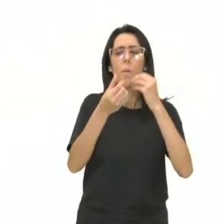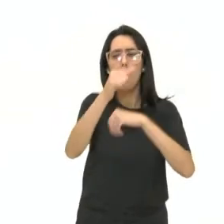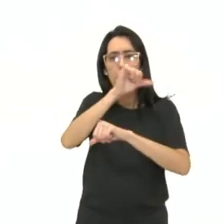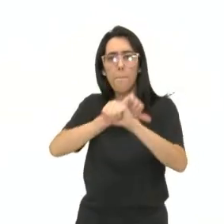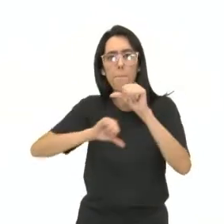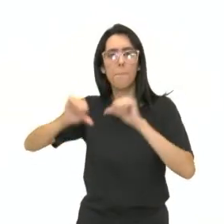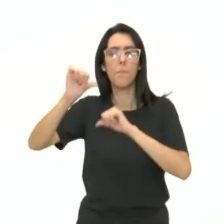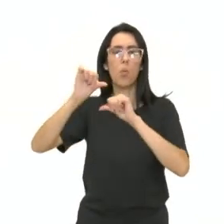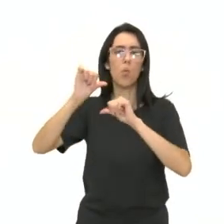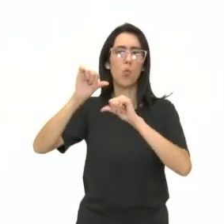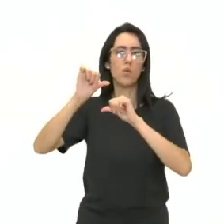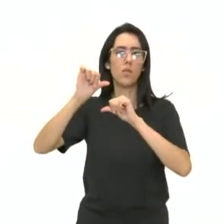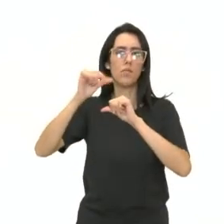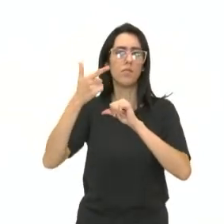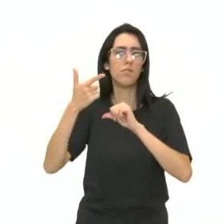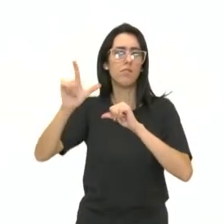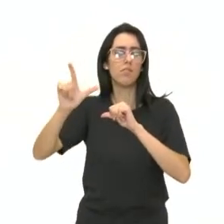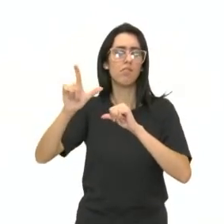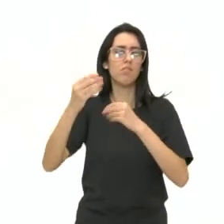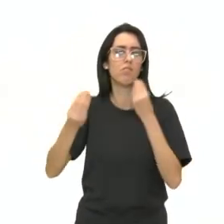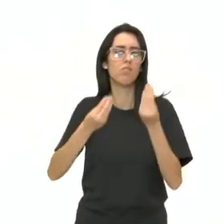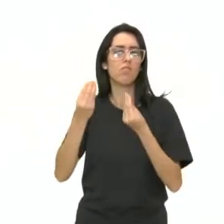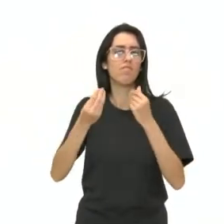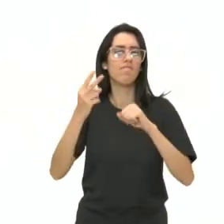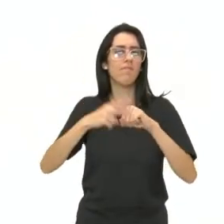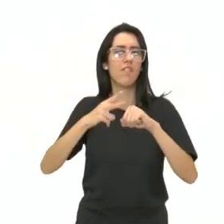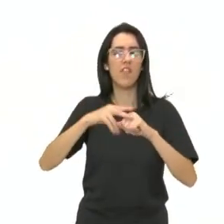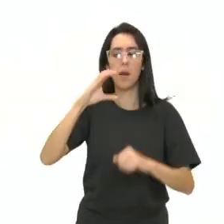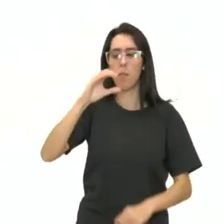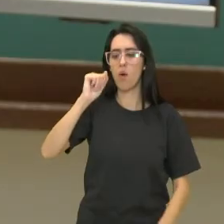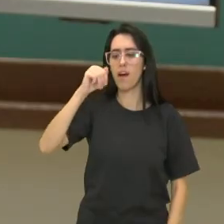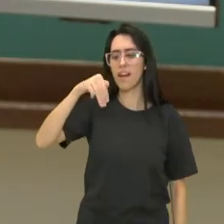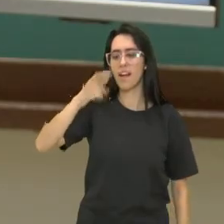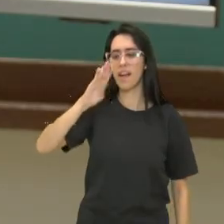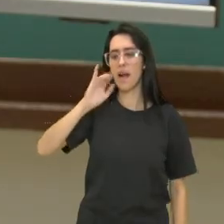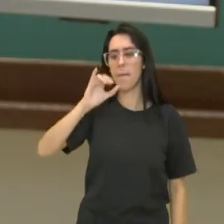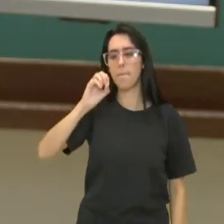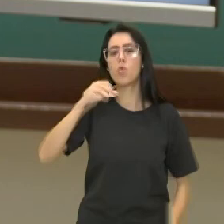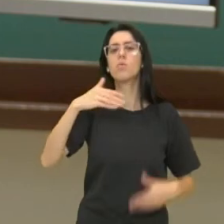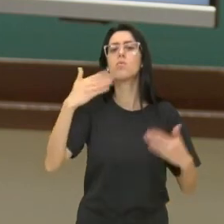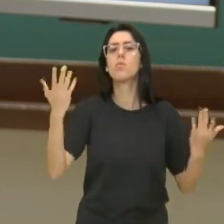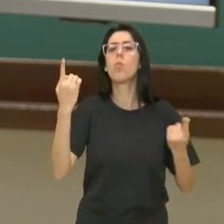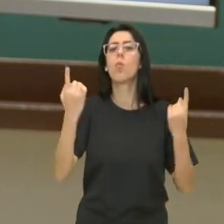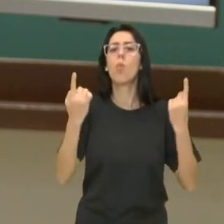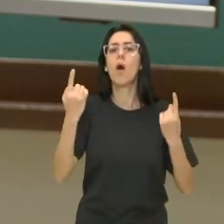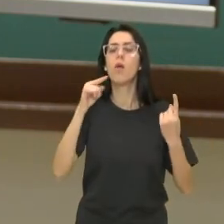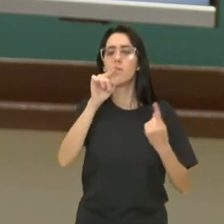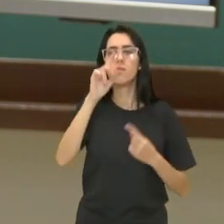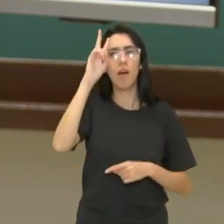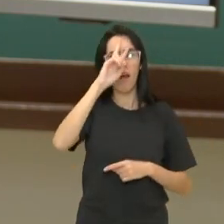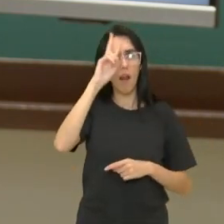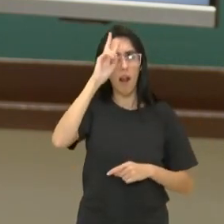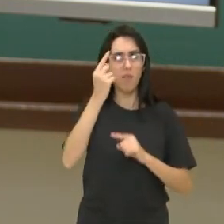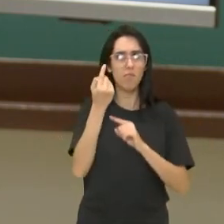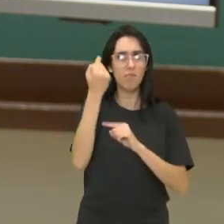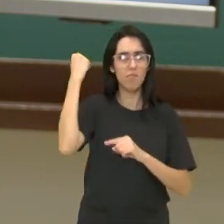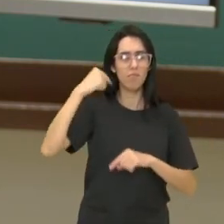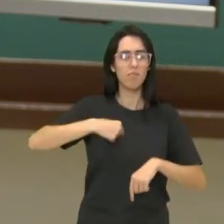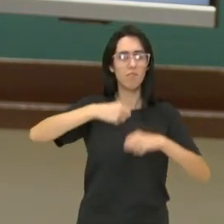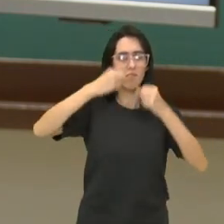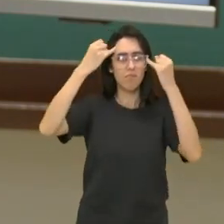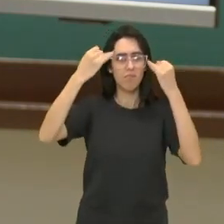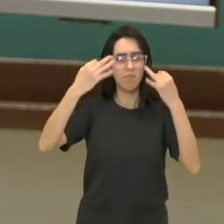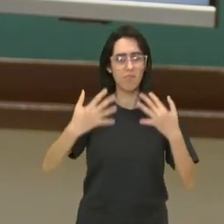convertê-las com o verbo de câmbio? Qual será que está mais de acordo? Daí vocês têm que lembrar